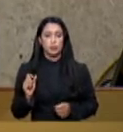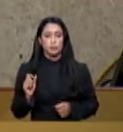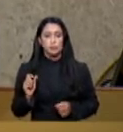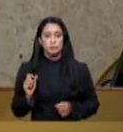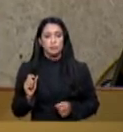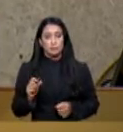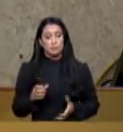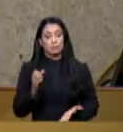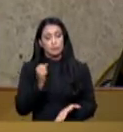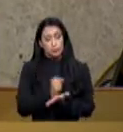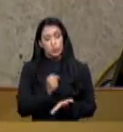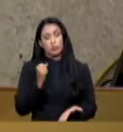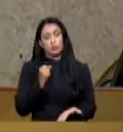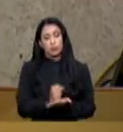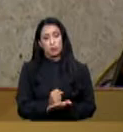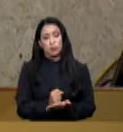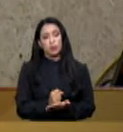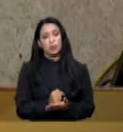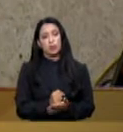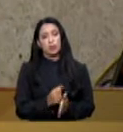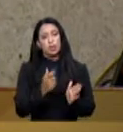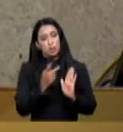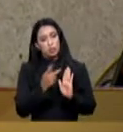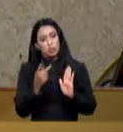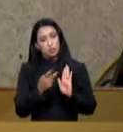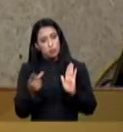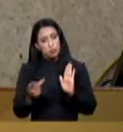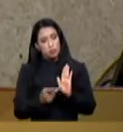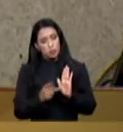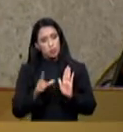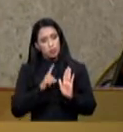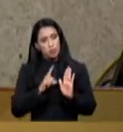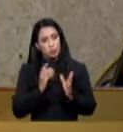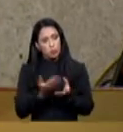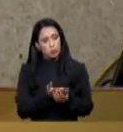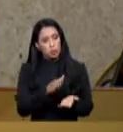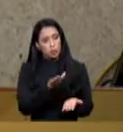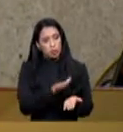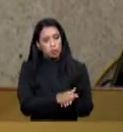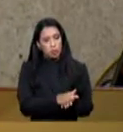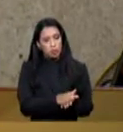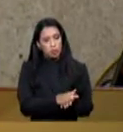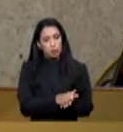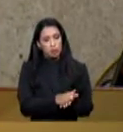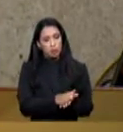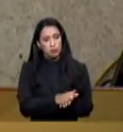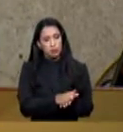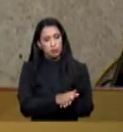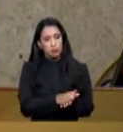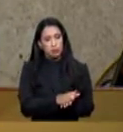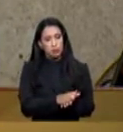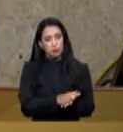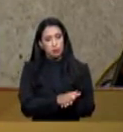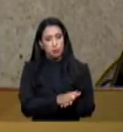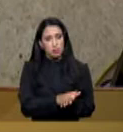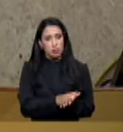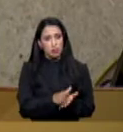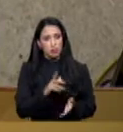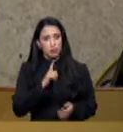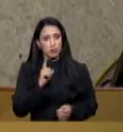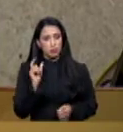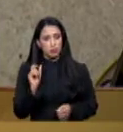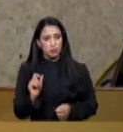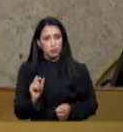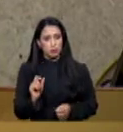Ainda que o contrato de programa tenha sido vetor de um processo inicialmente exitoso em ampliar o acesso